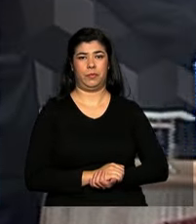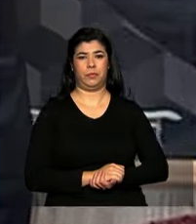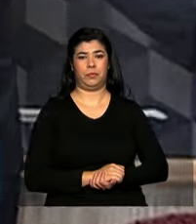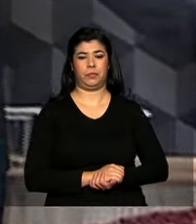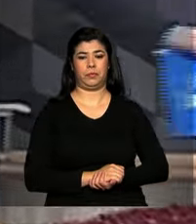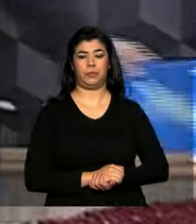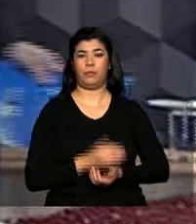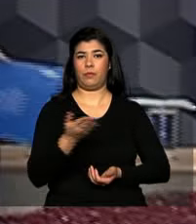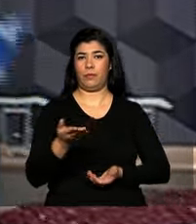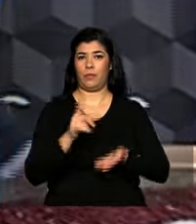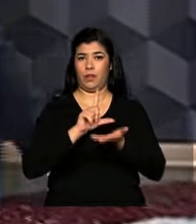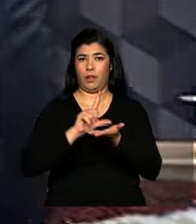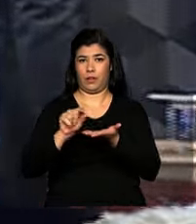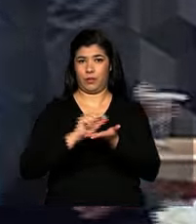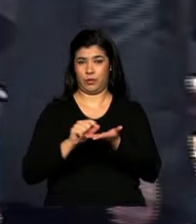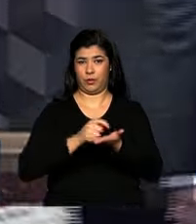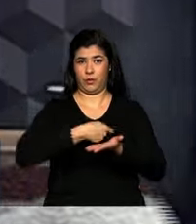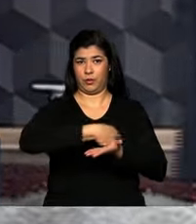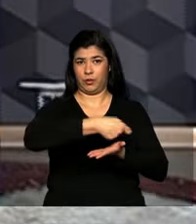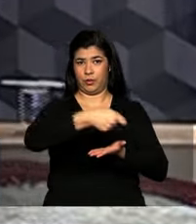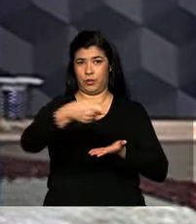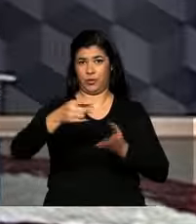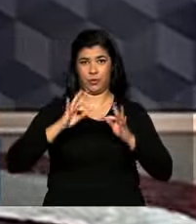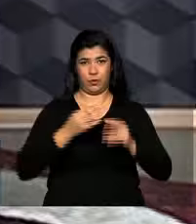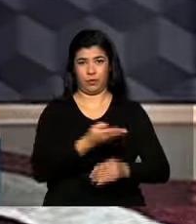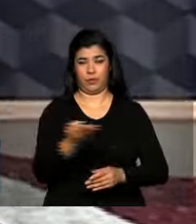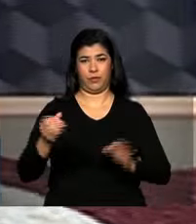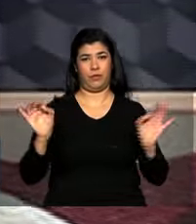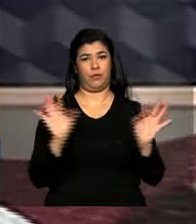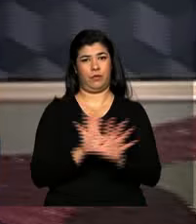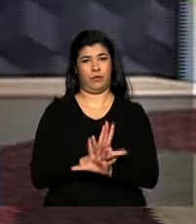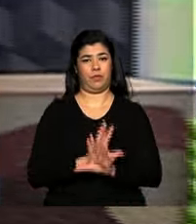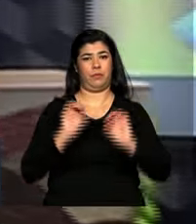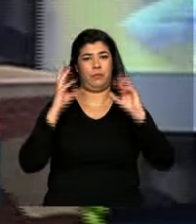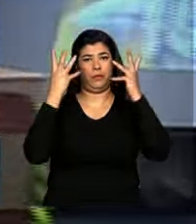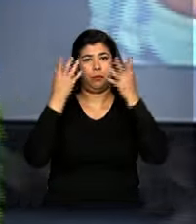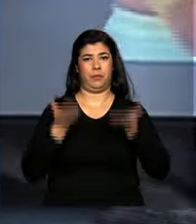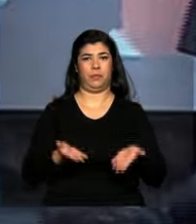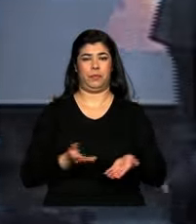A cartilha será distribuída a todos ao final desta cerimônia.